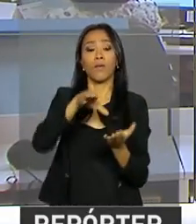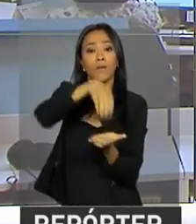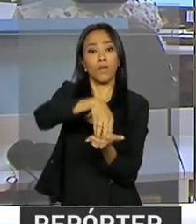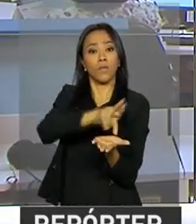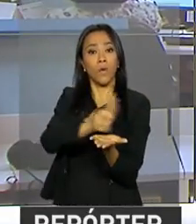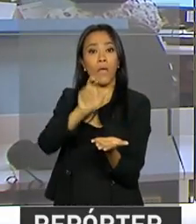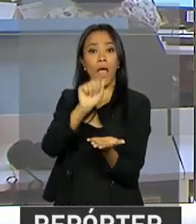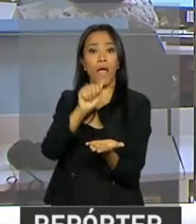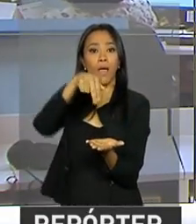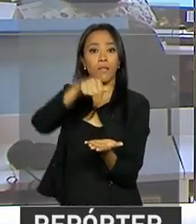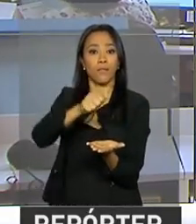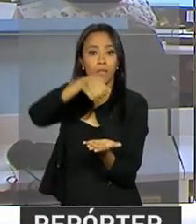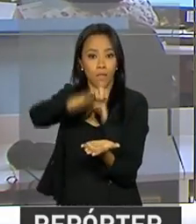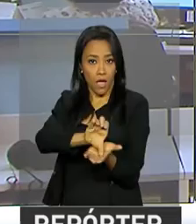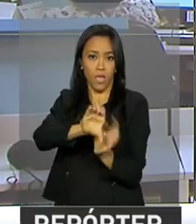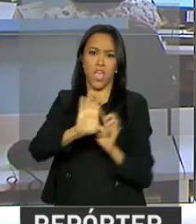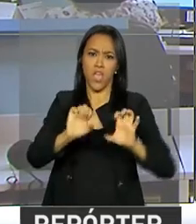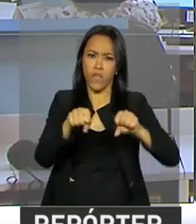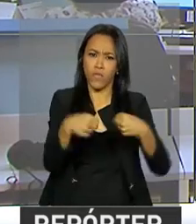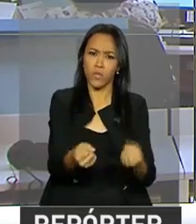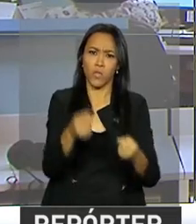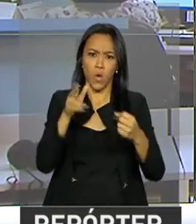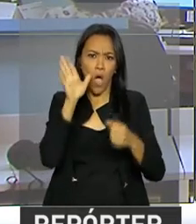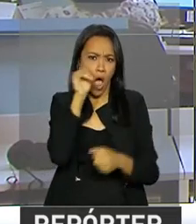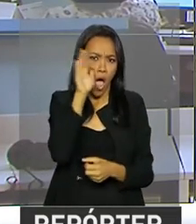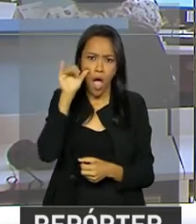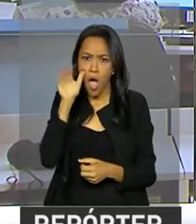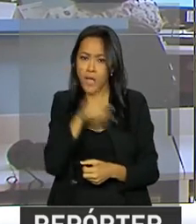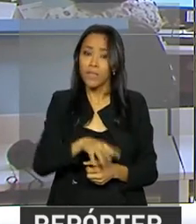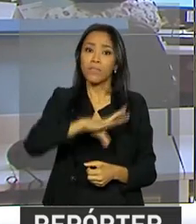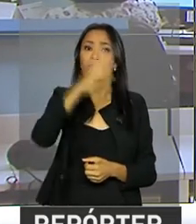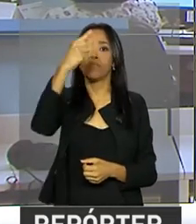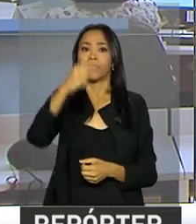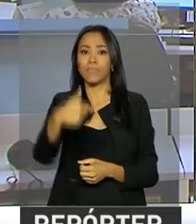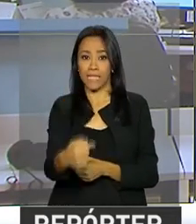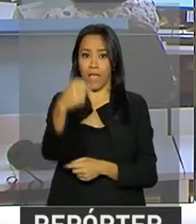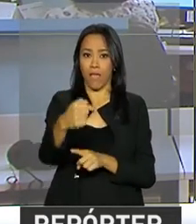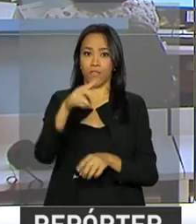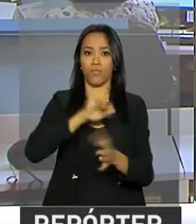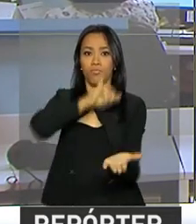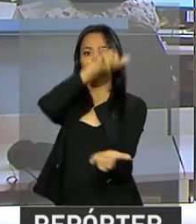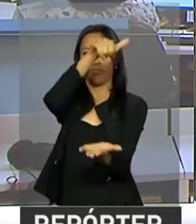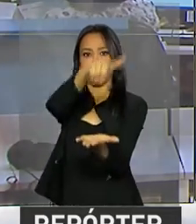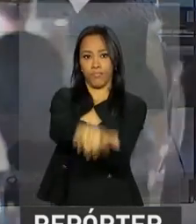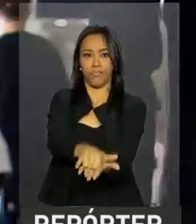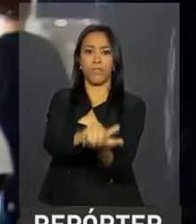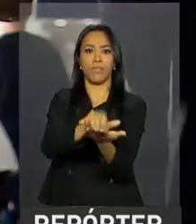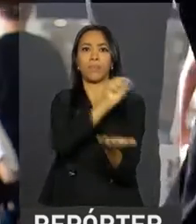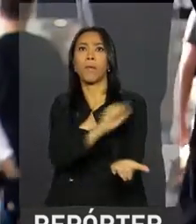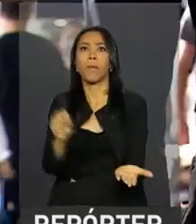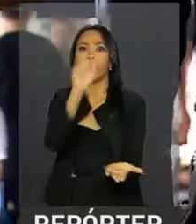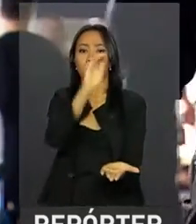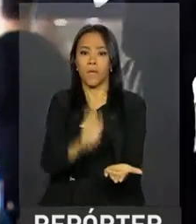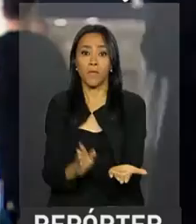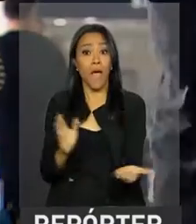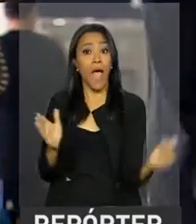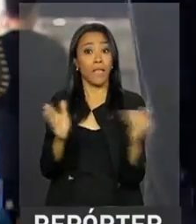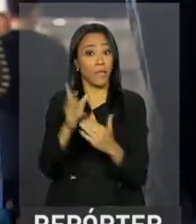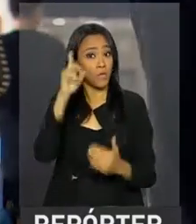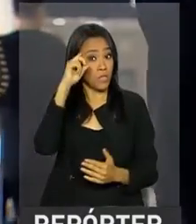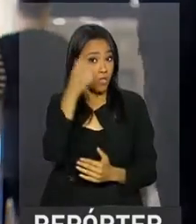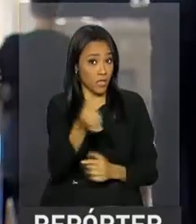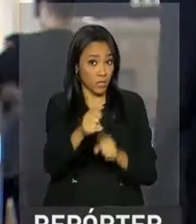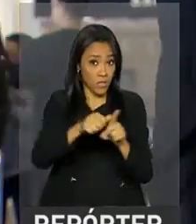reforçou a fiscalização nos sete aeroportos mais movimentados do país até o dia 6 de março os